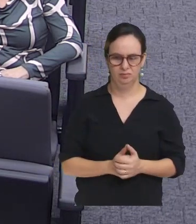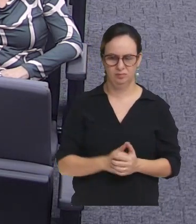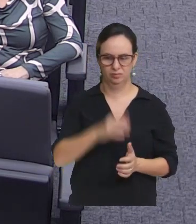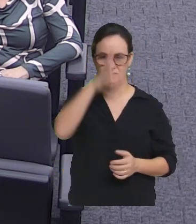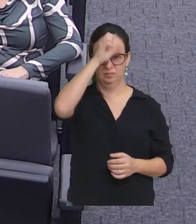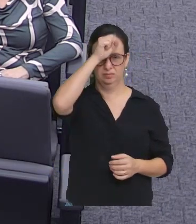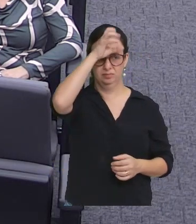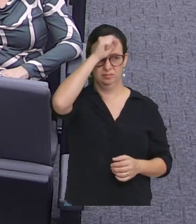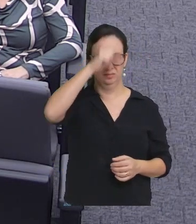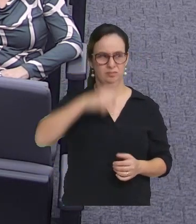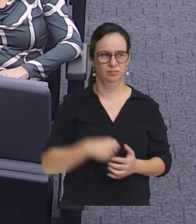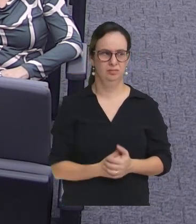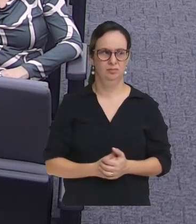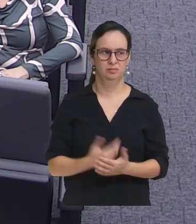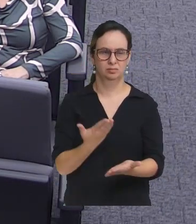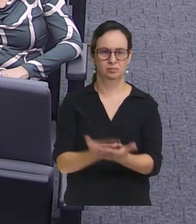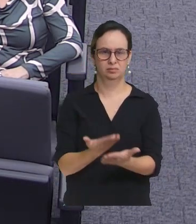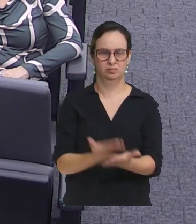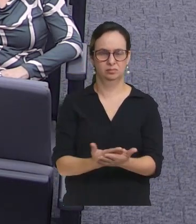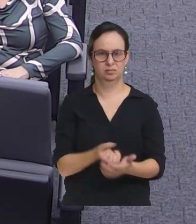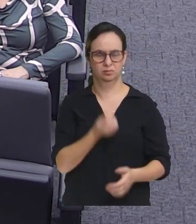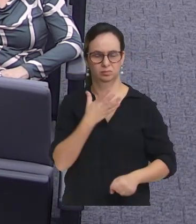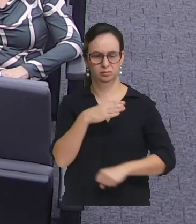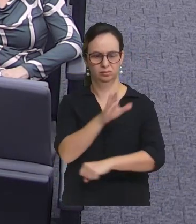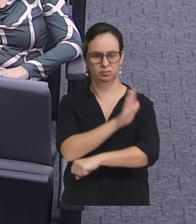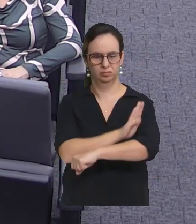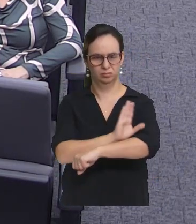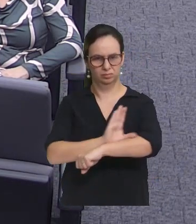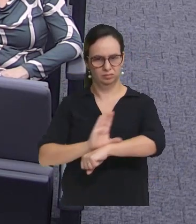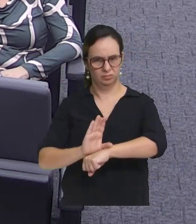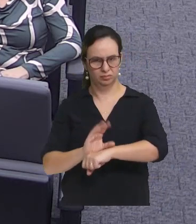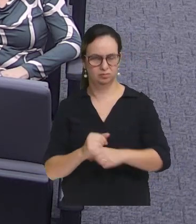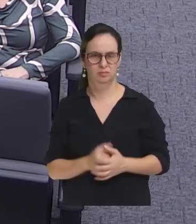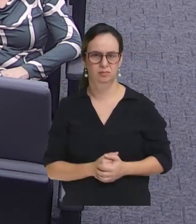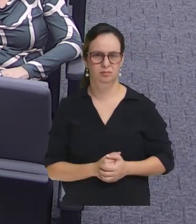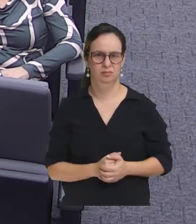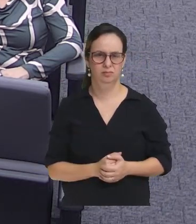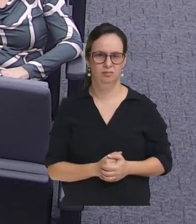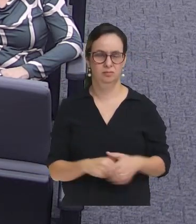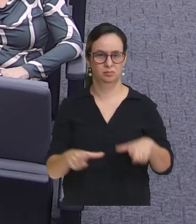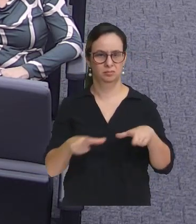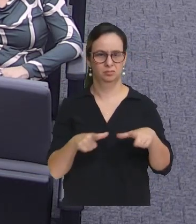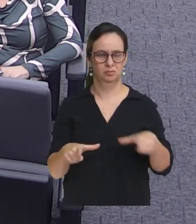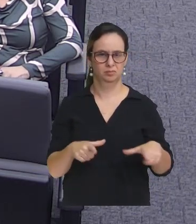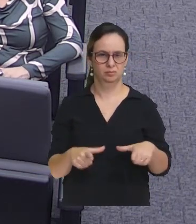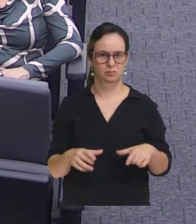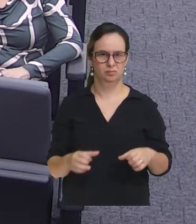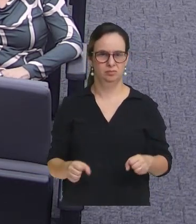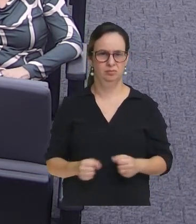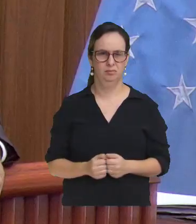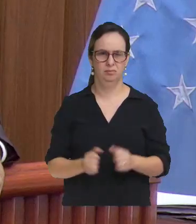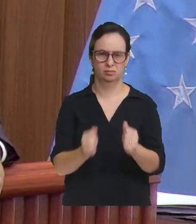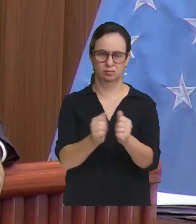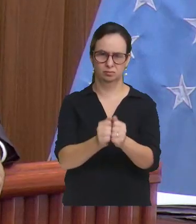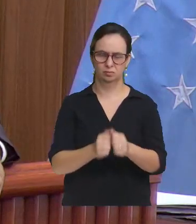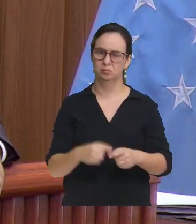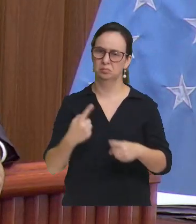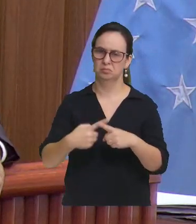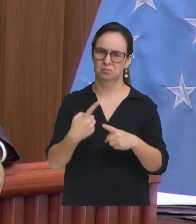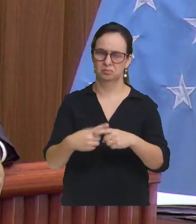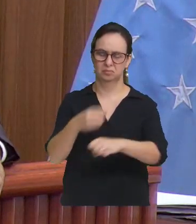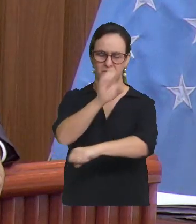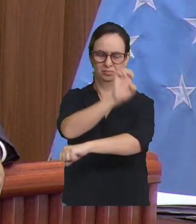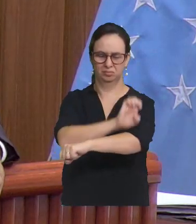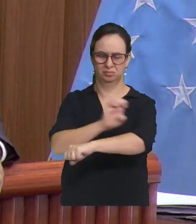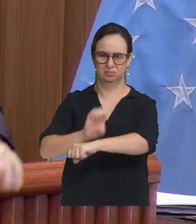da cordialidade, do carinho, do engajamento, né, porque o estágio, muitas vezes, ele pode ser visto